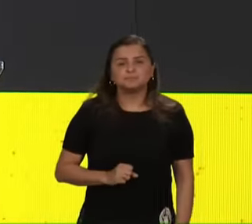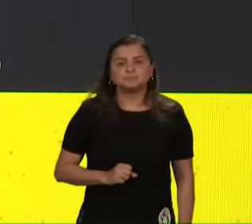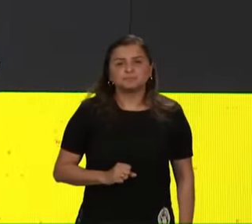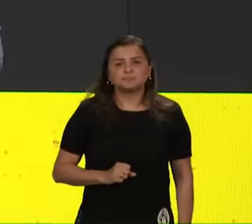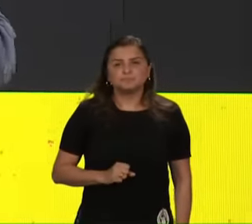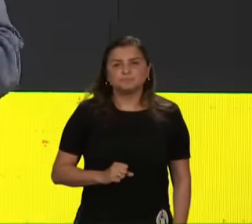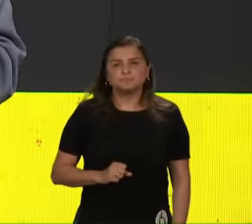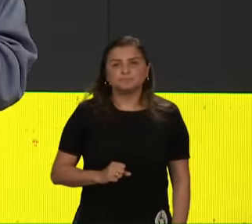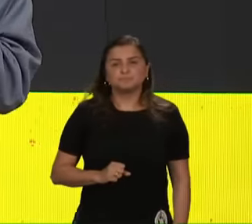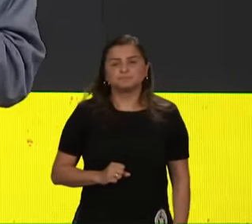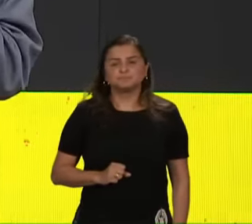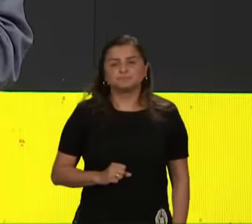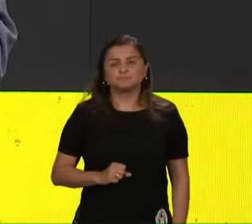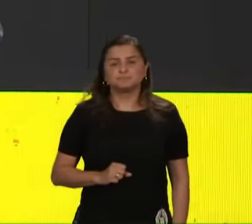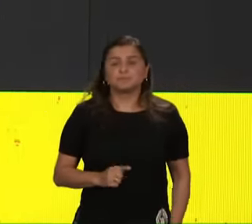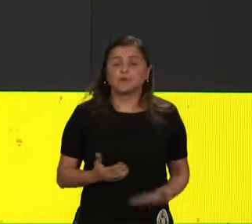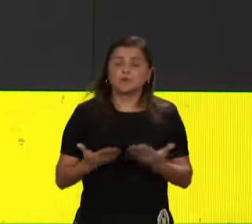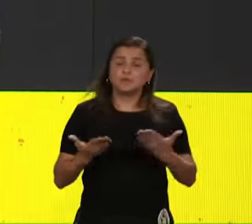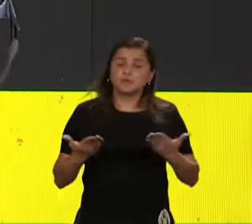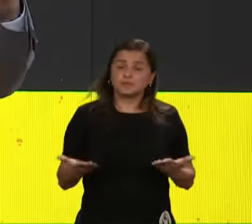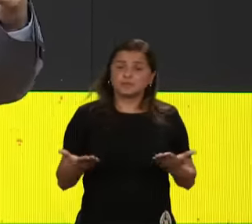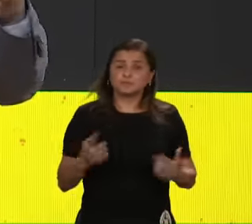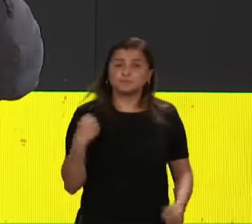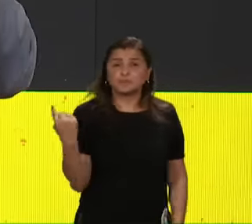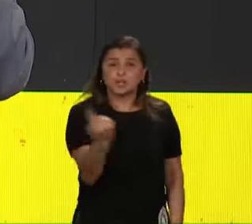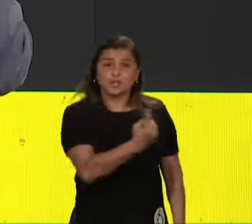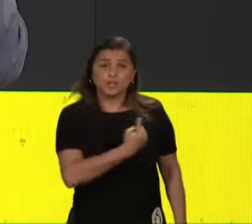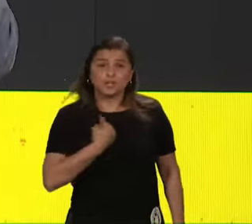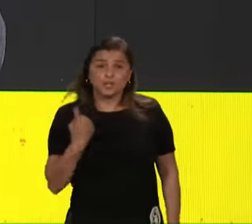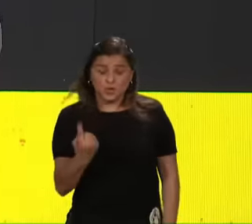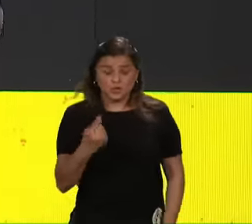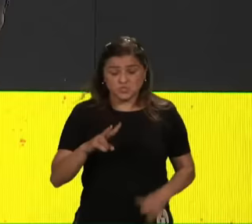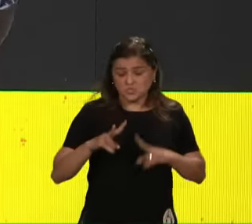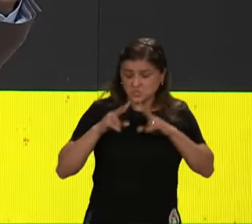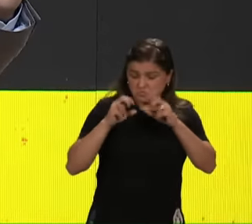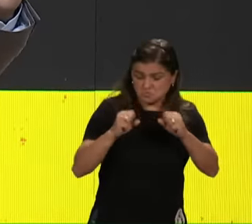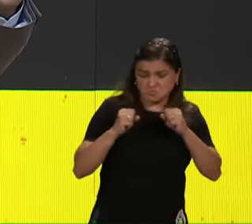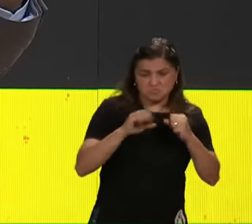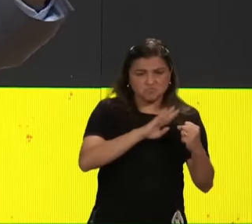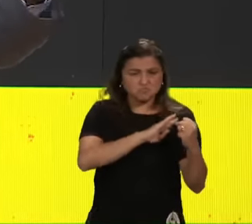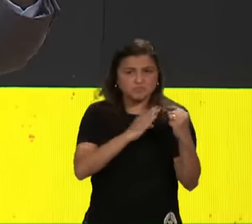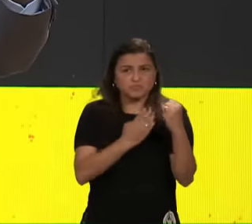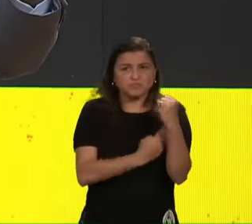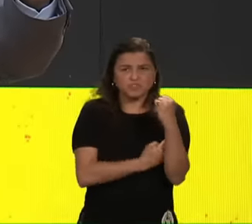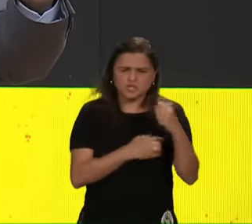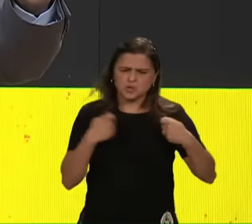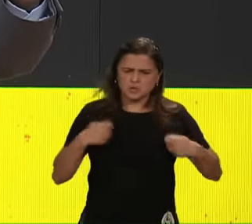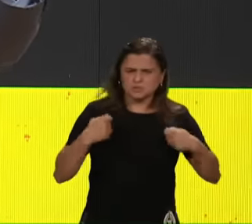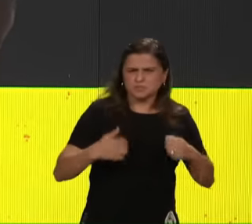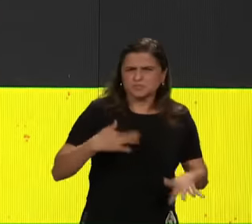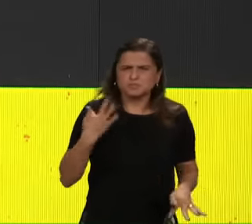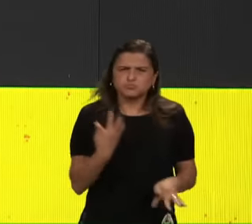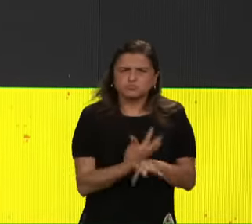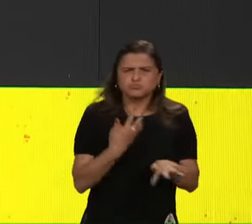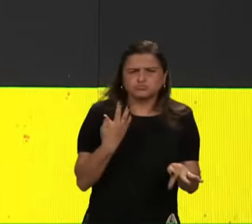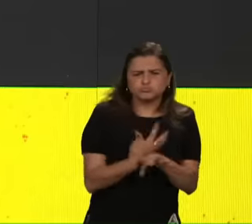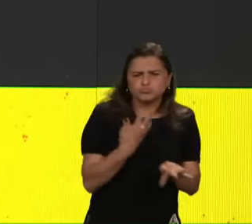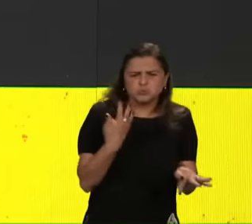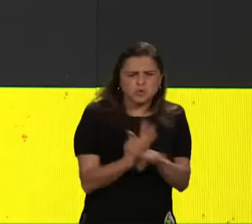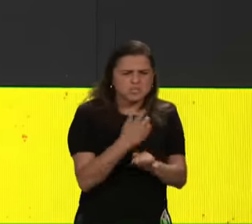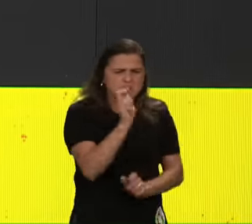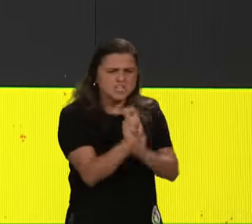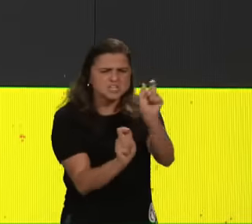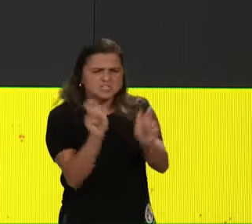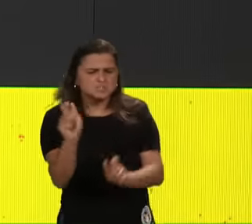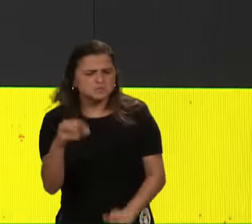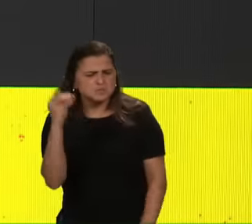versículos diz assim: ora, nós que somos fortes, devemos suportar as debilidades dos fracos e